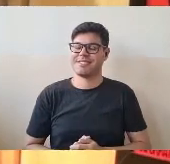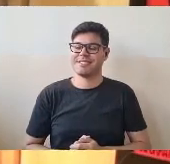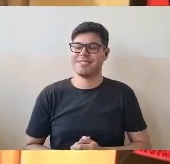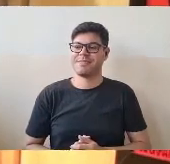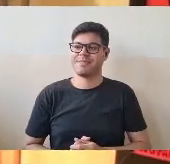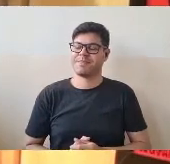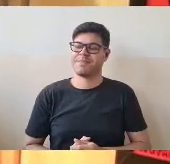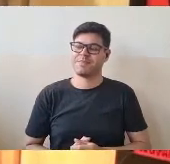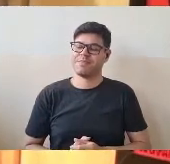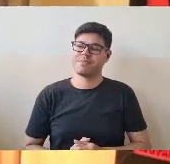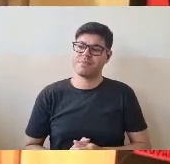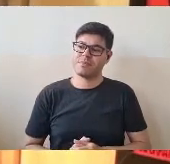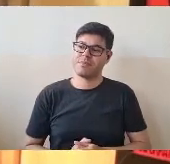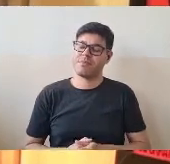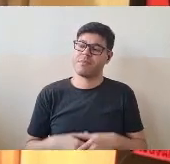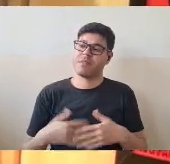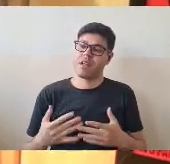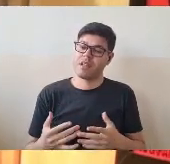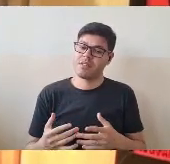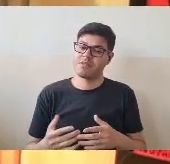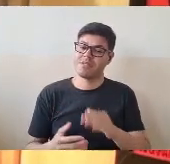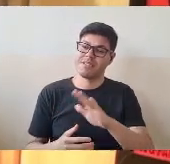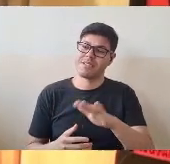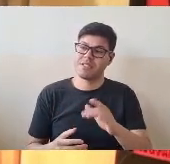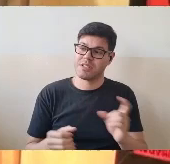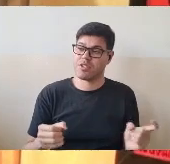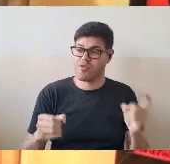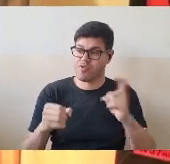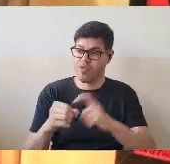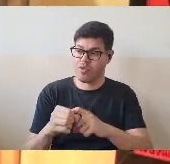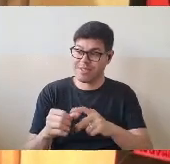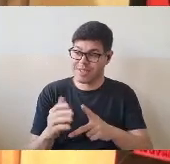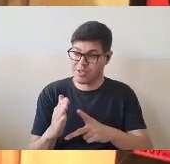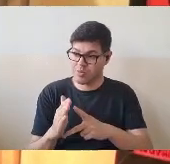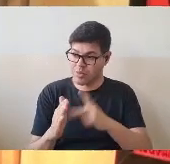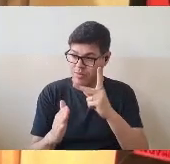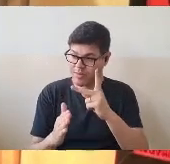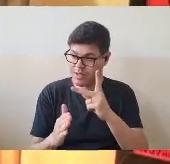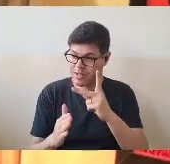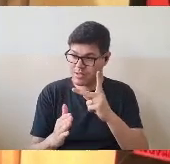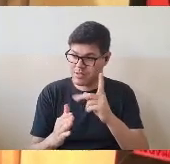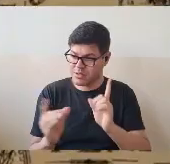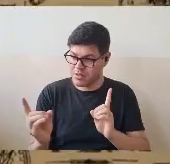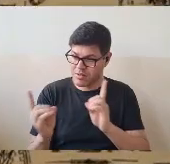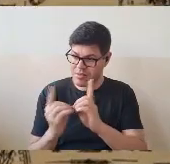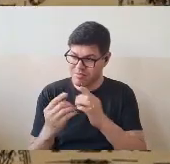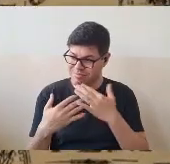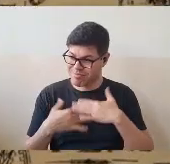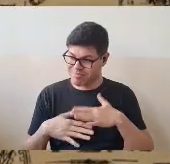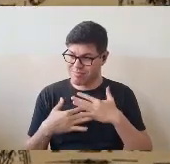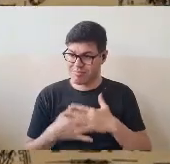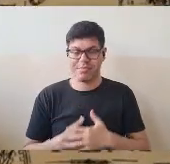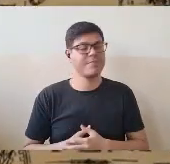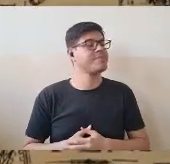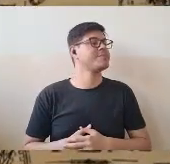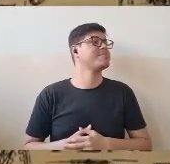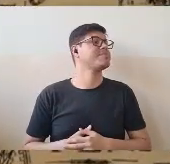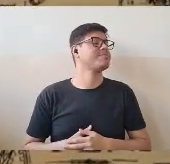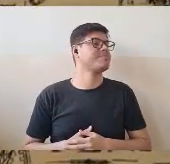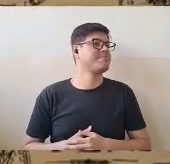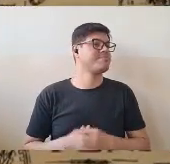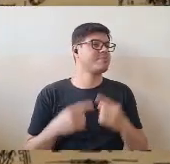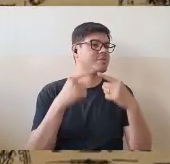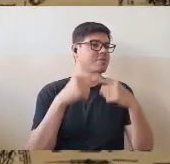quando volta, a criança volta a segunda vez, o retorno lá, e já volta mais tranquilo? Olha, eu tenho um desafio comigo, Gil,